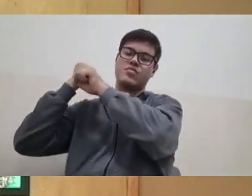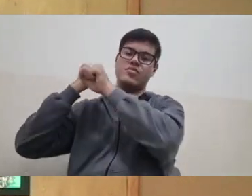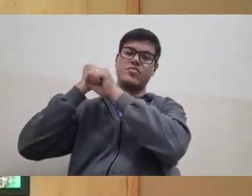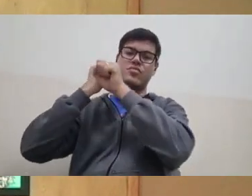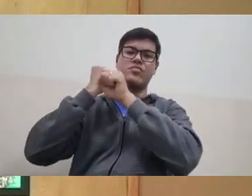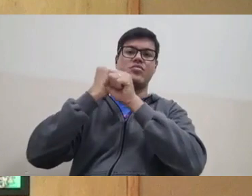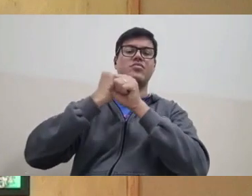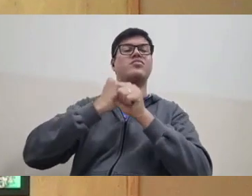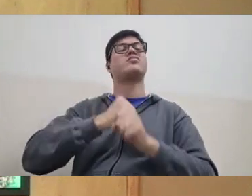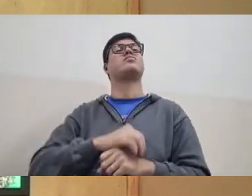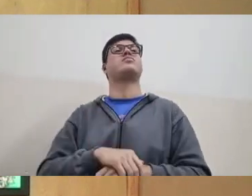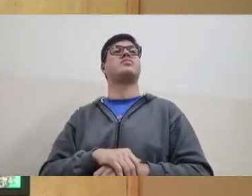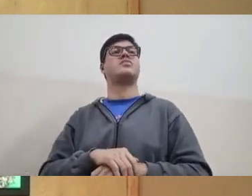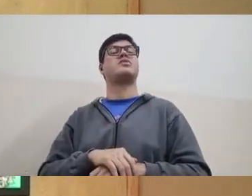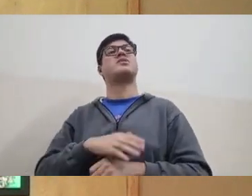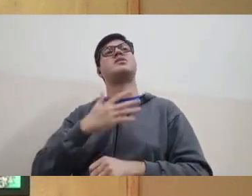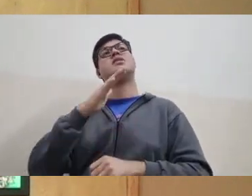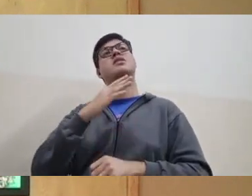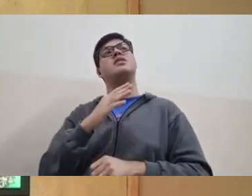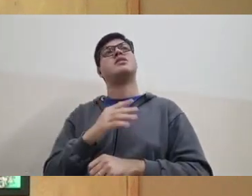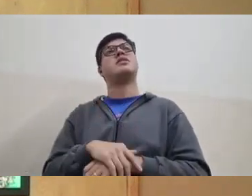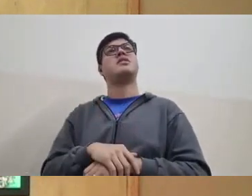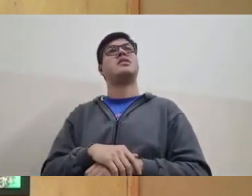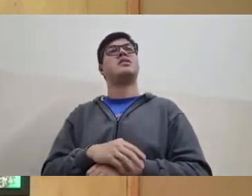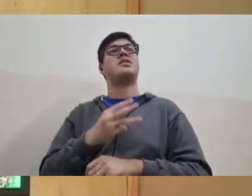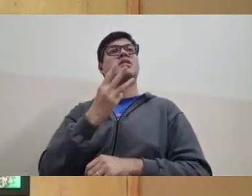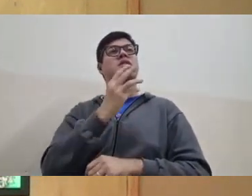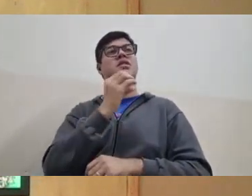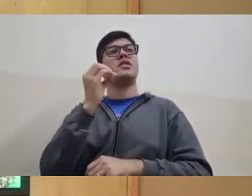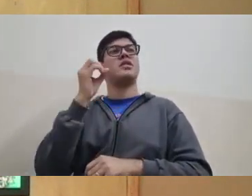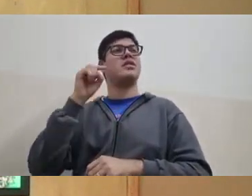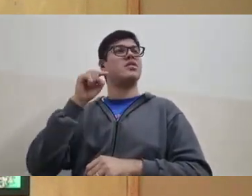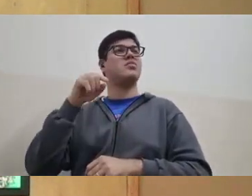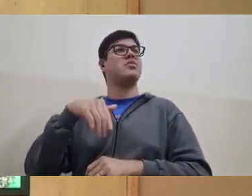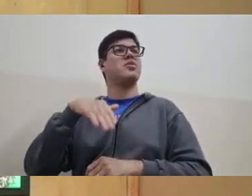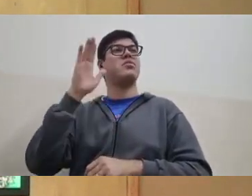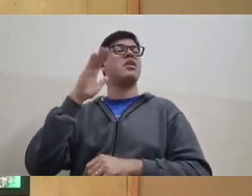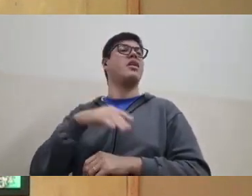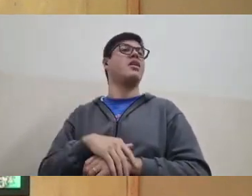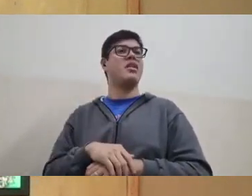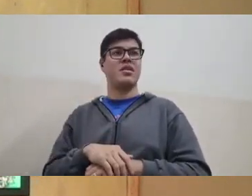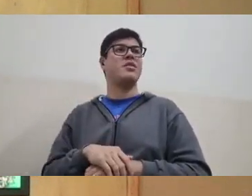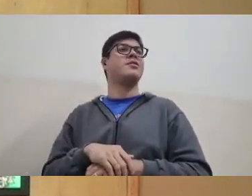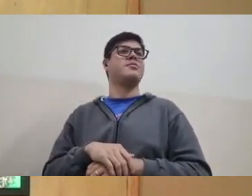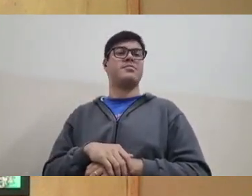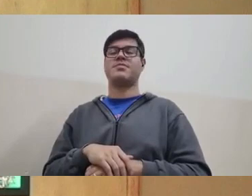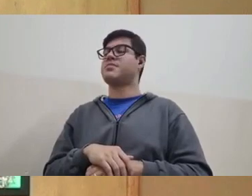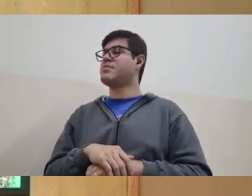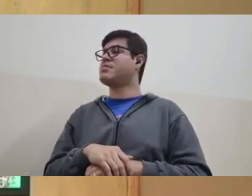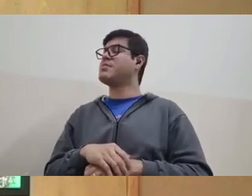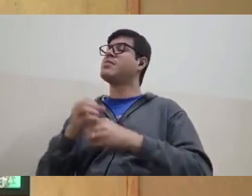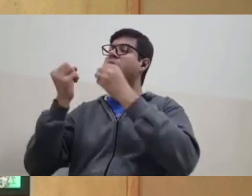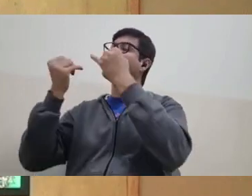ou eu tenho 200 300 500.000 o que que eu faço então eu vou explicar